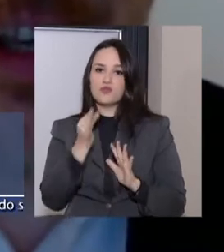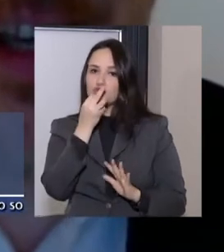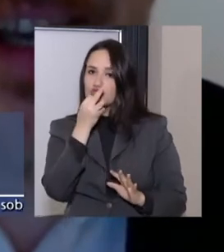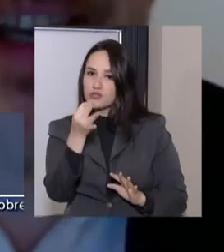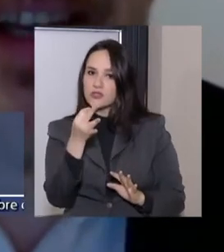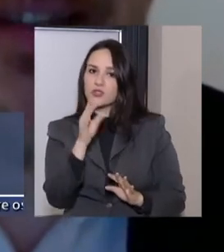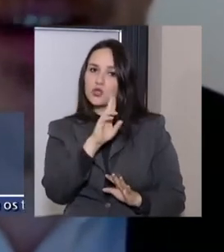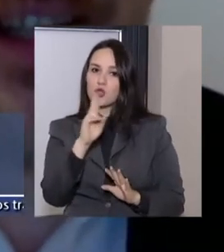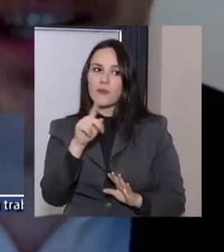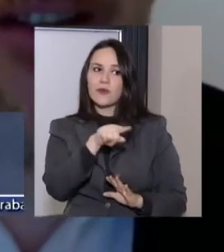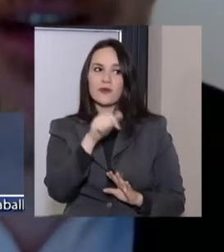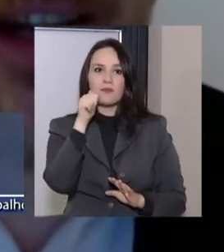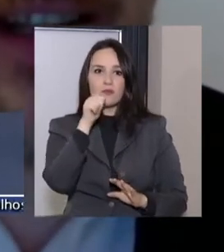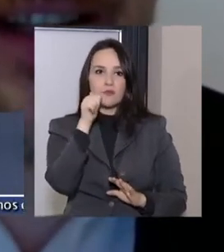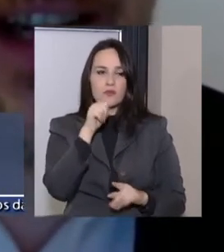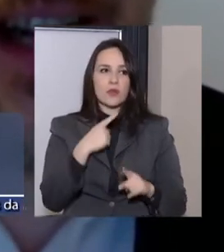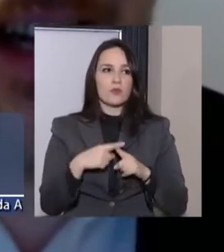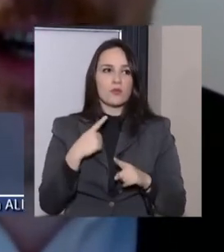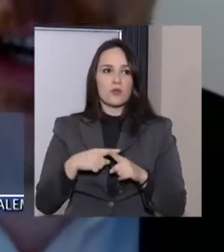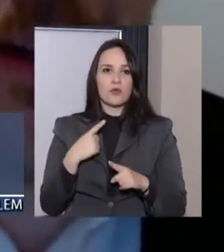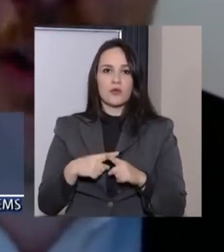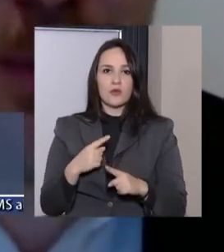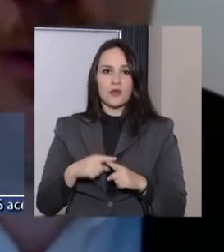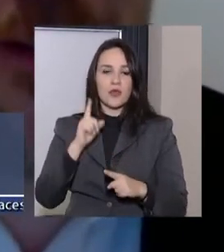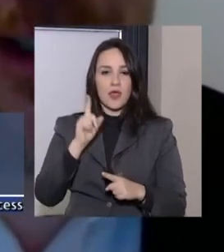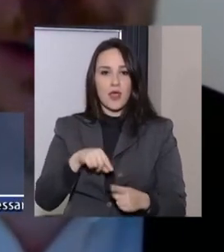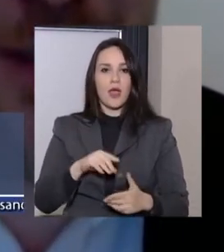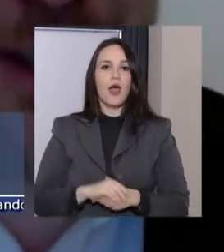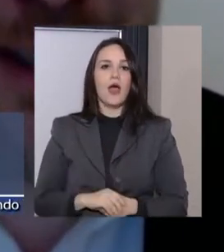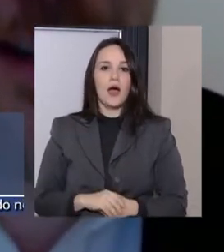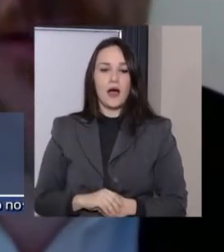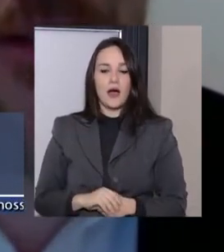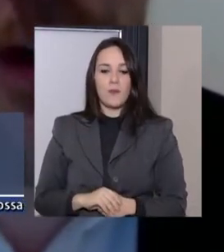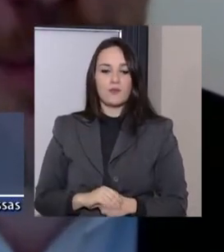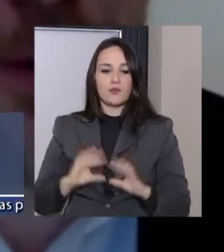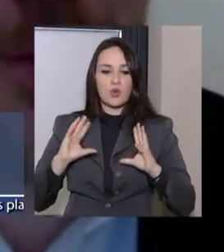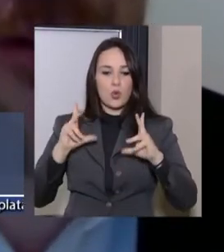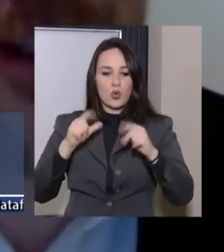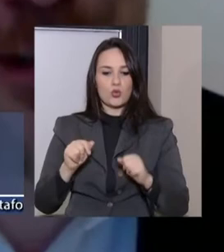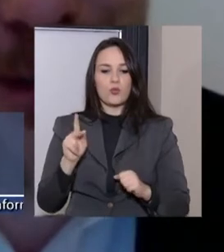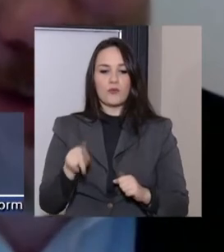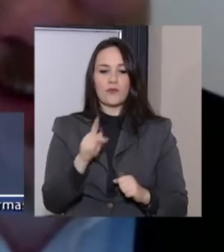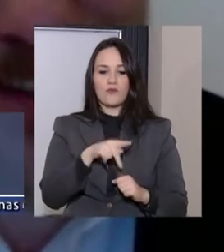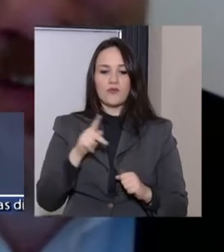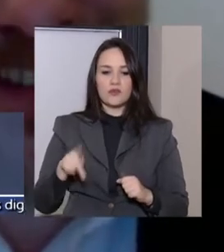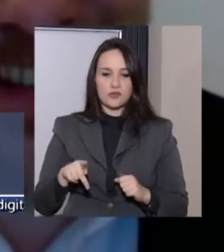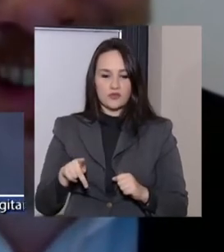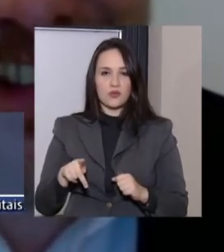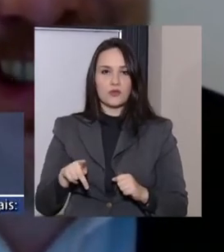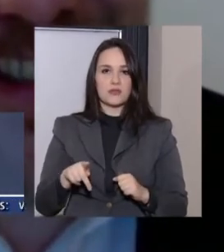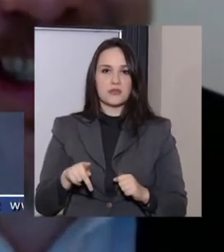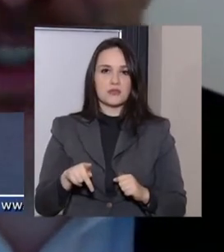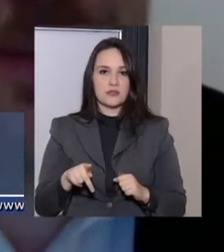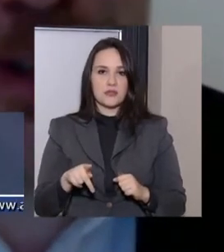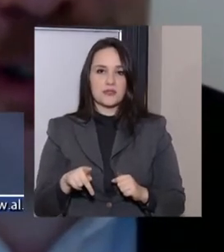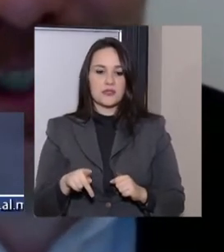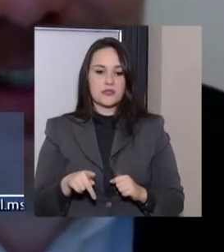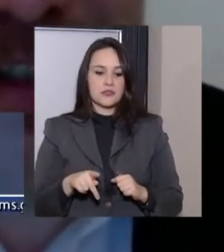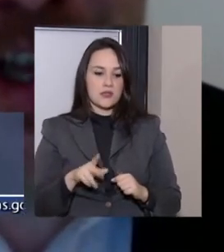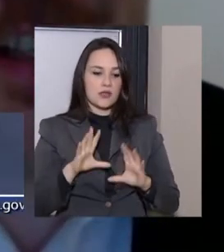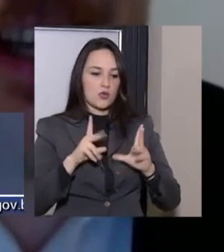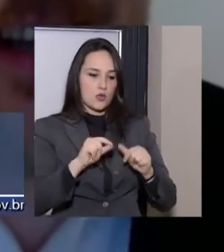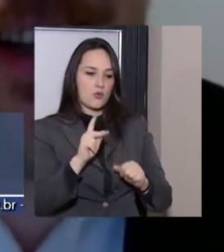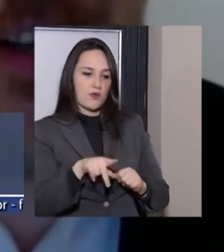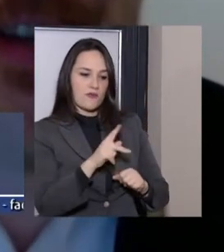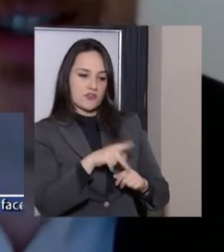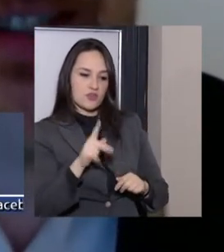porque ela faz a referência aos professores que formam professores, né? Isso é muito